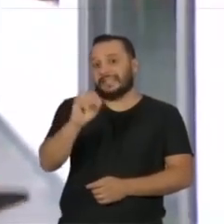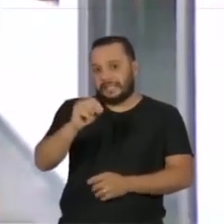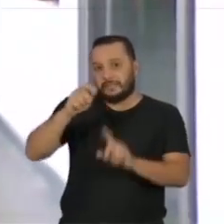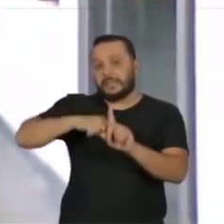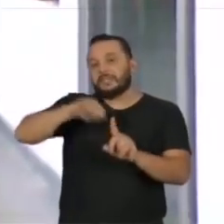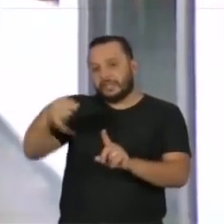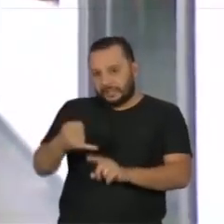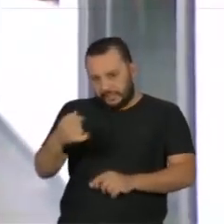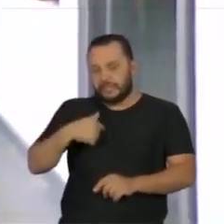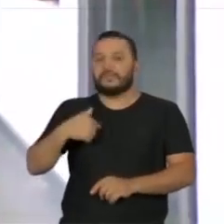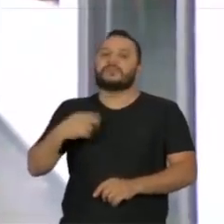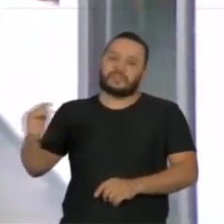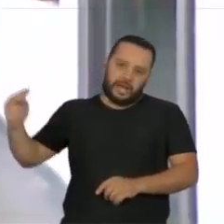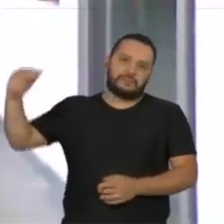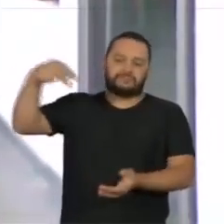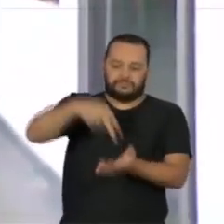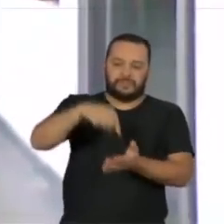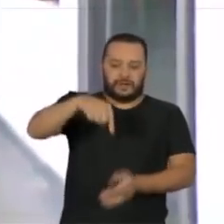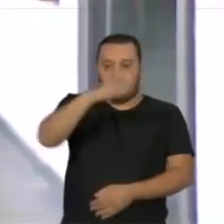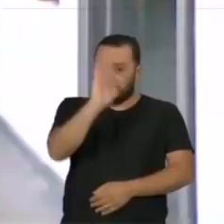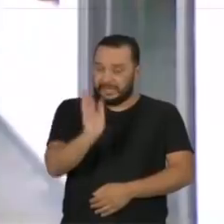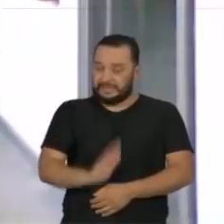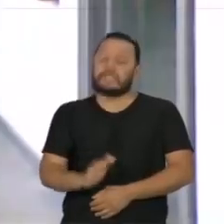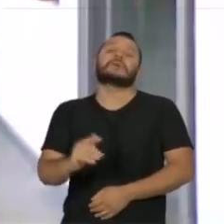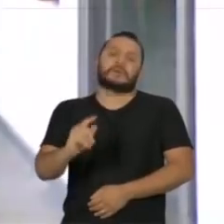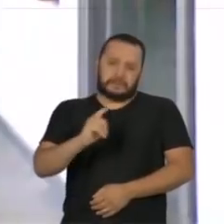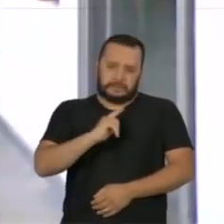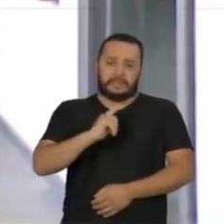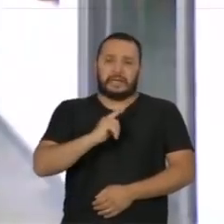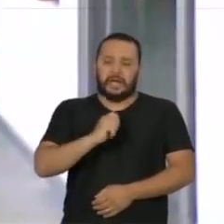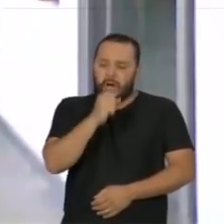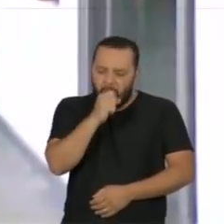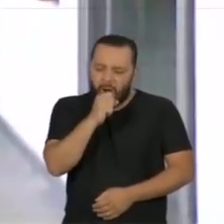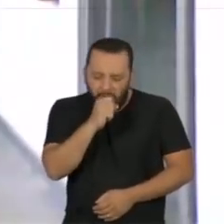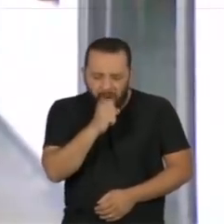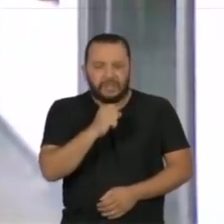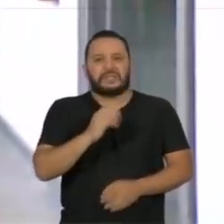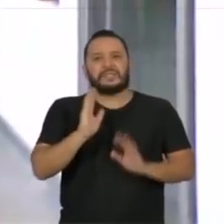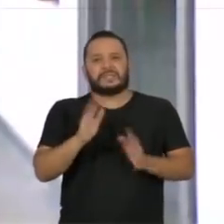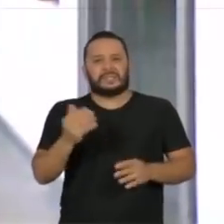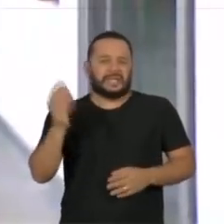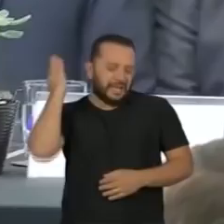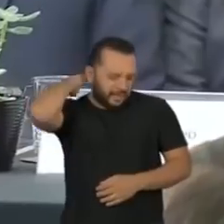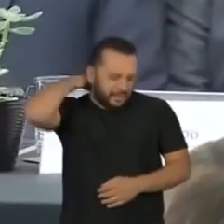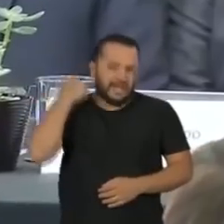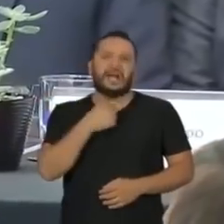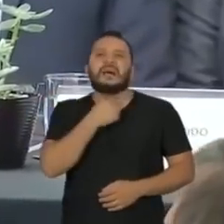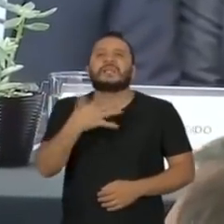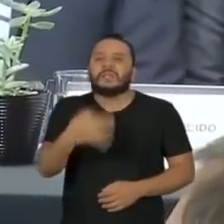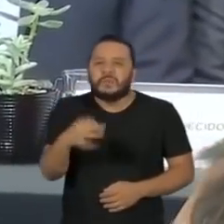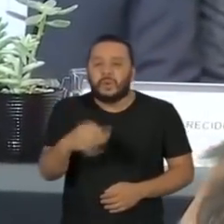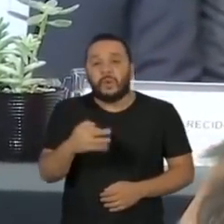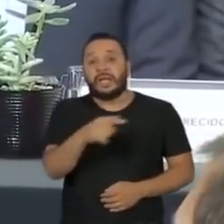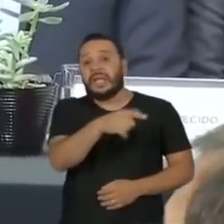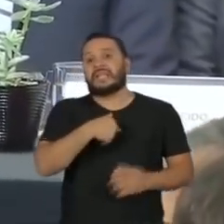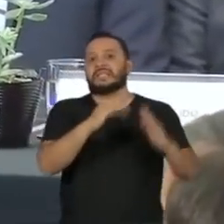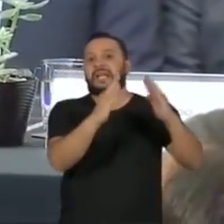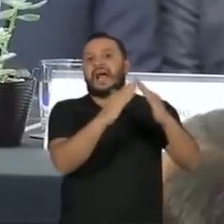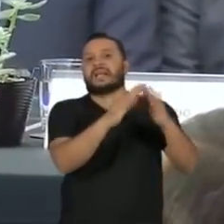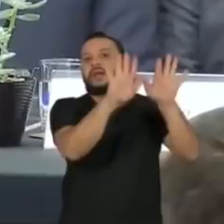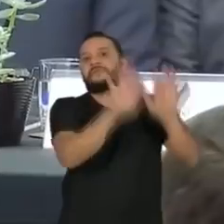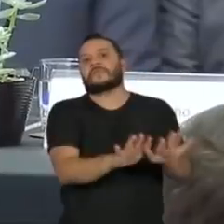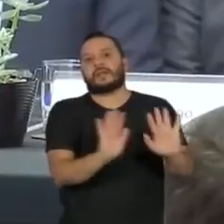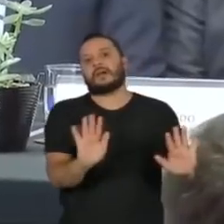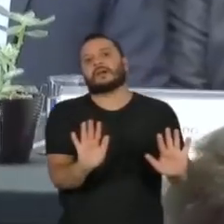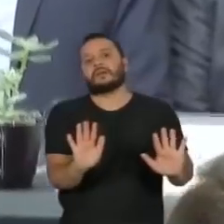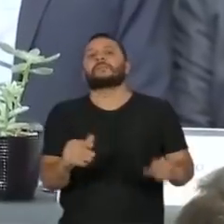apresentaram sintomas como tosse, febre e também dor de garganta. Eles estão isolados em suas casas. Agora há pouco, o governador do estado de São